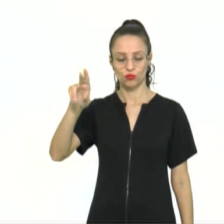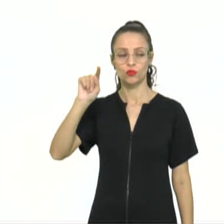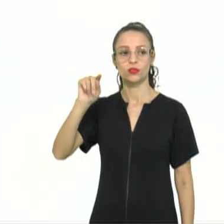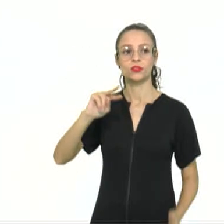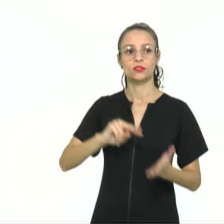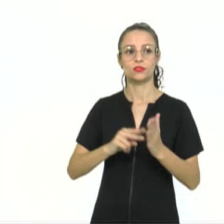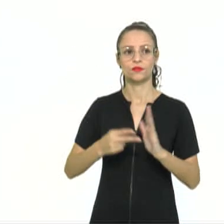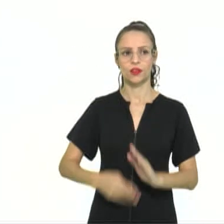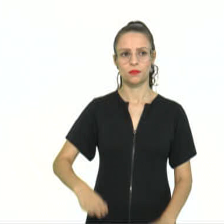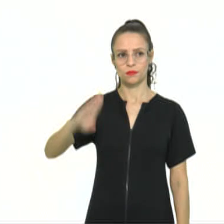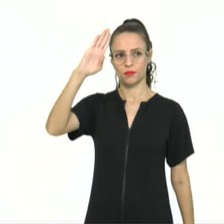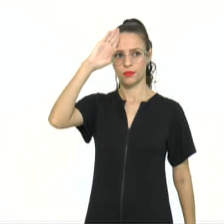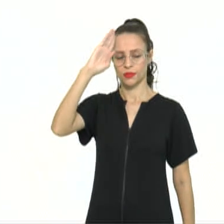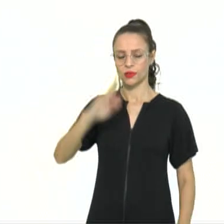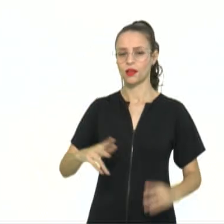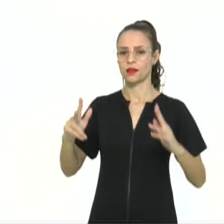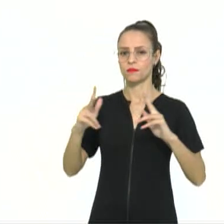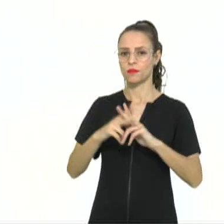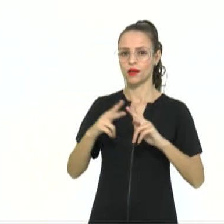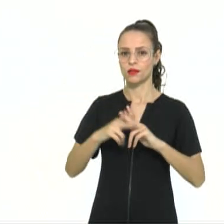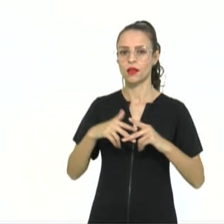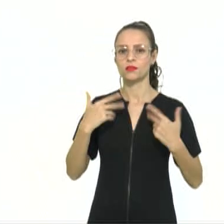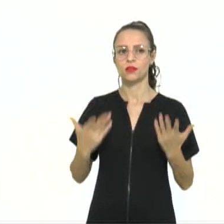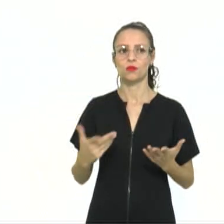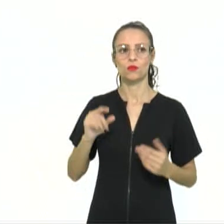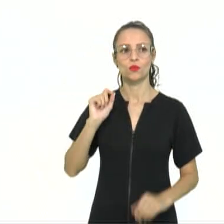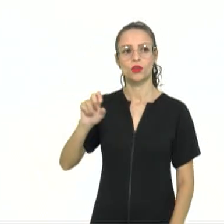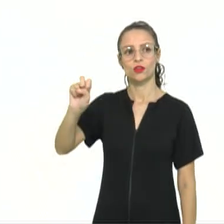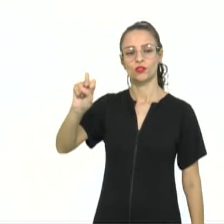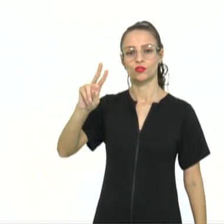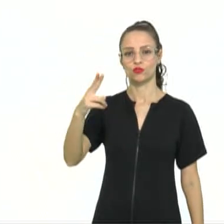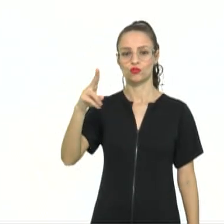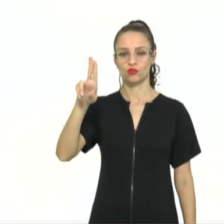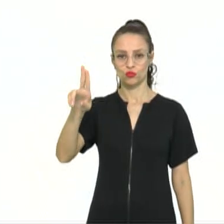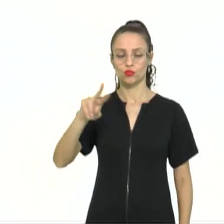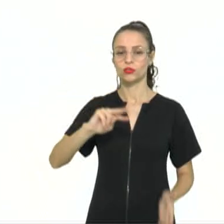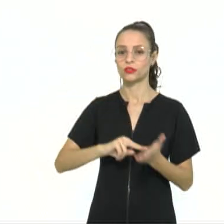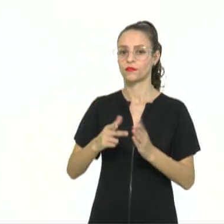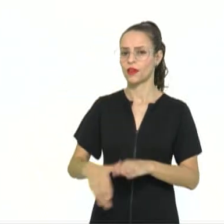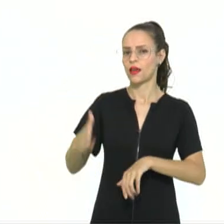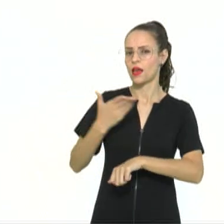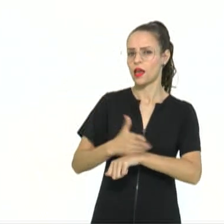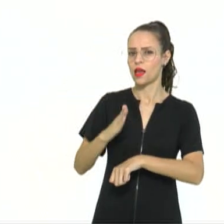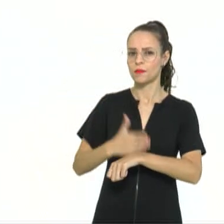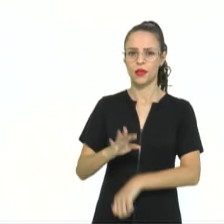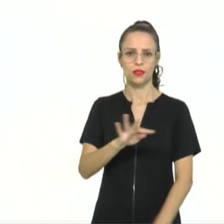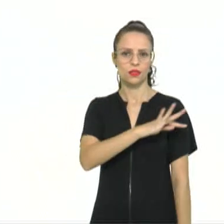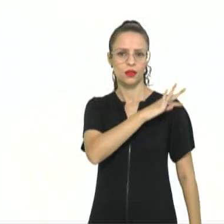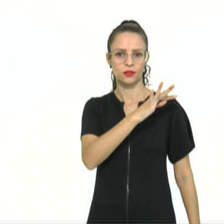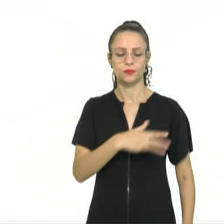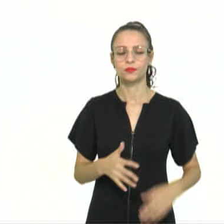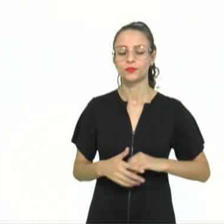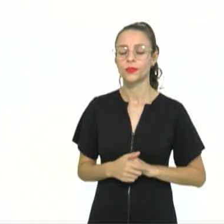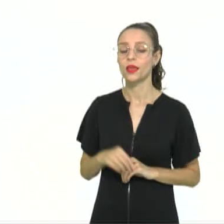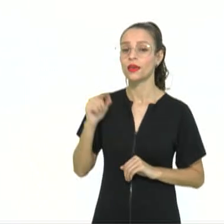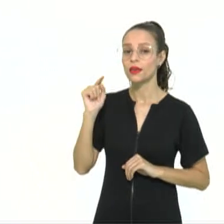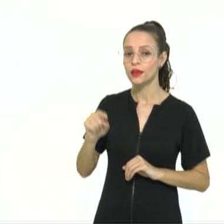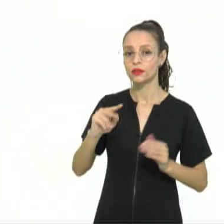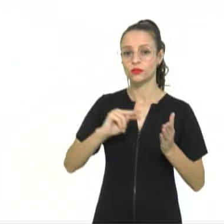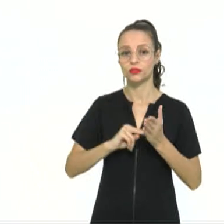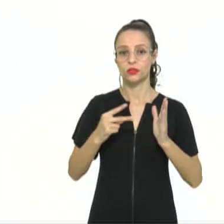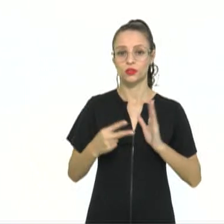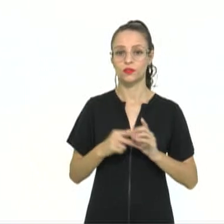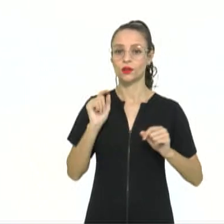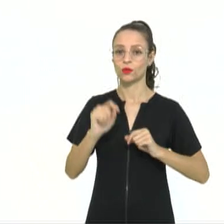significa militar, marcial, e Shu, que denota habilidade, técnica ou arte, né? Essa definição, com